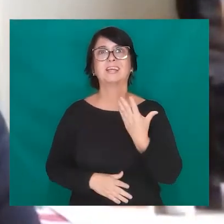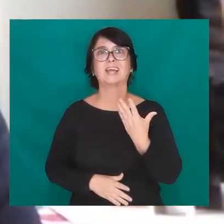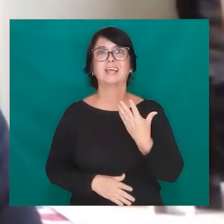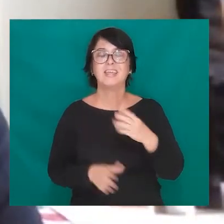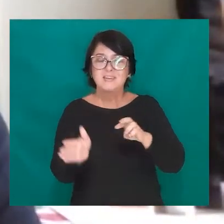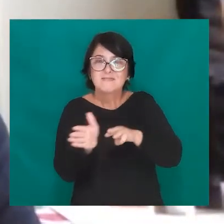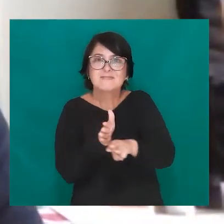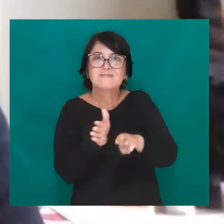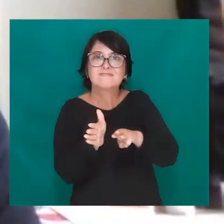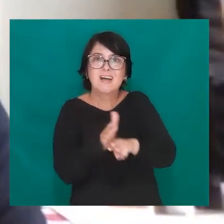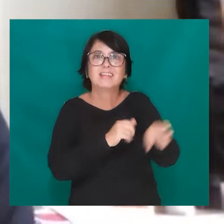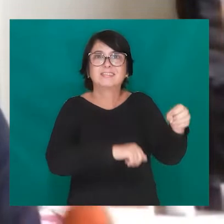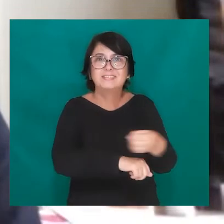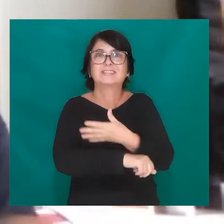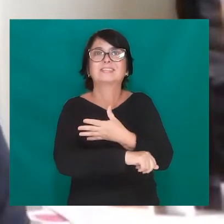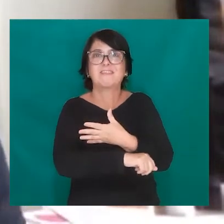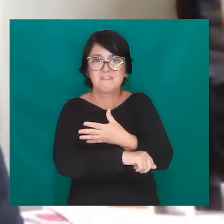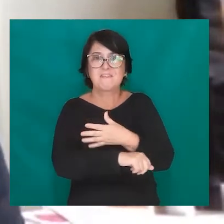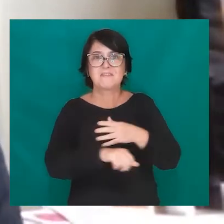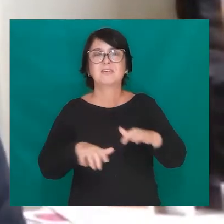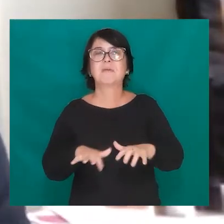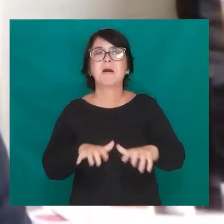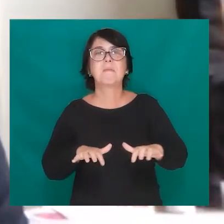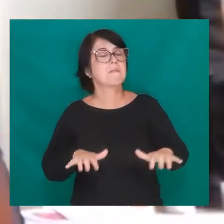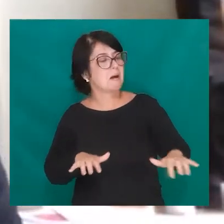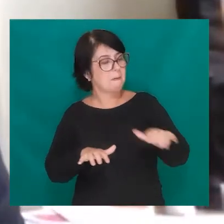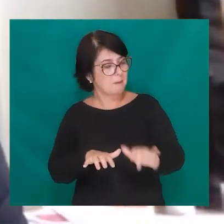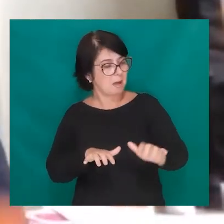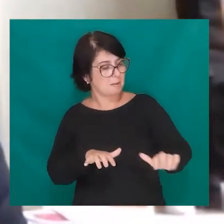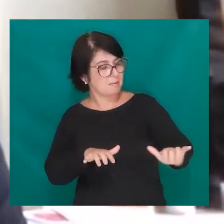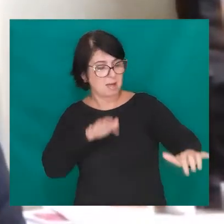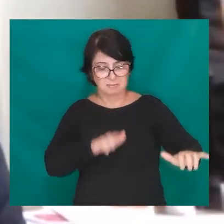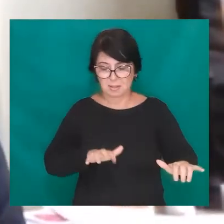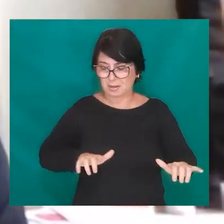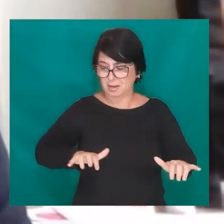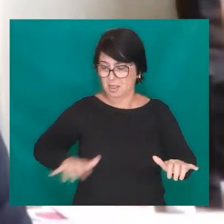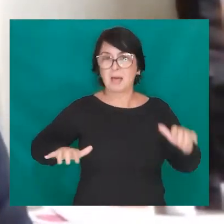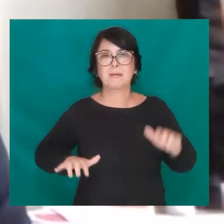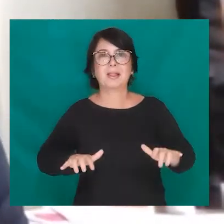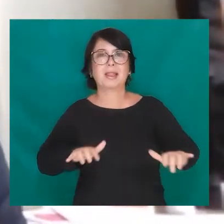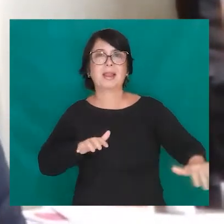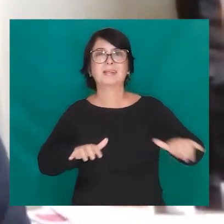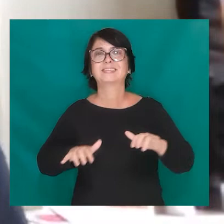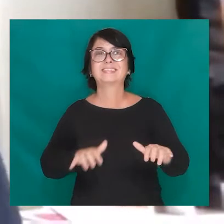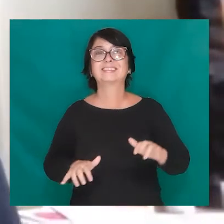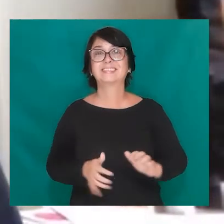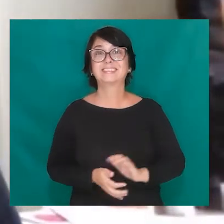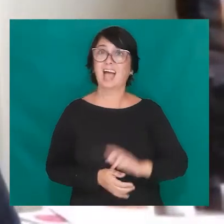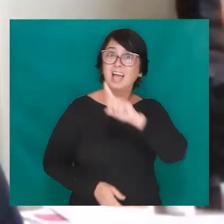um método novo, um método Antônio Adolfo, de tocar piano, de harmonia, de arranjo e tudo mais. E um